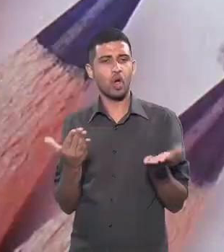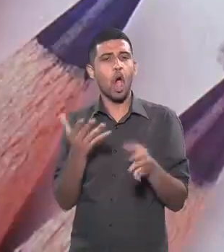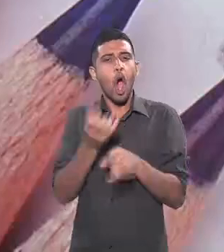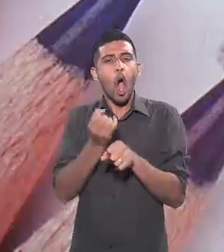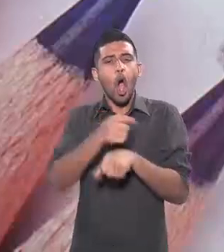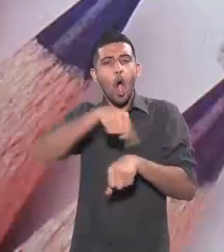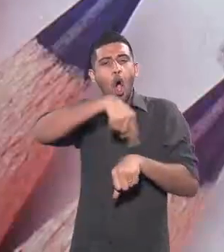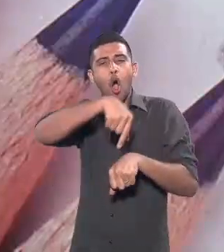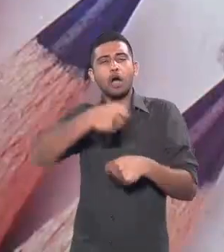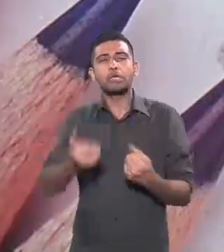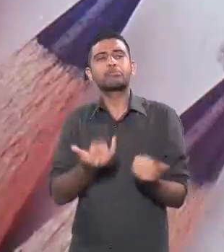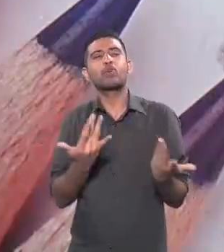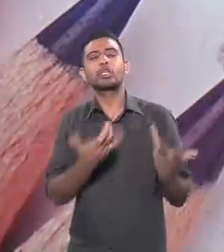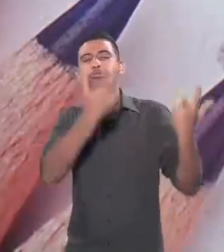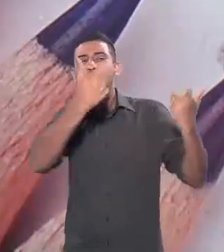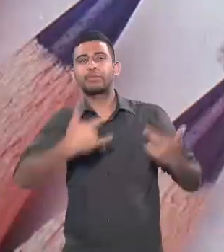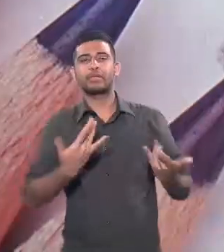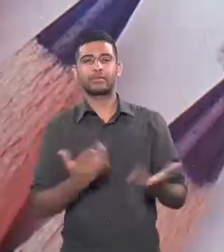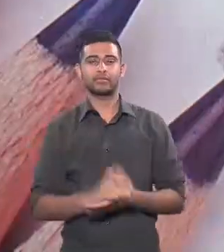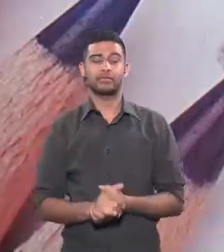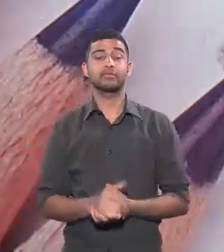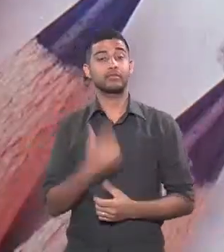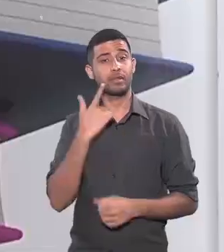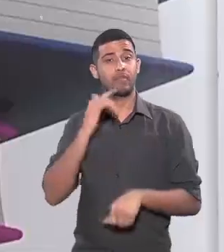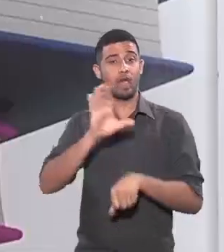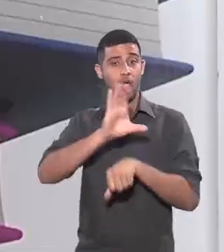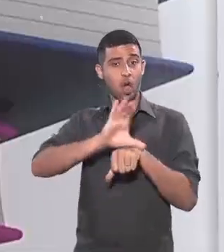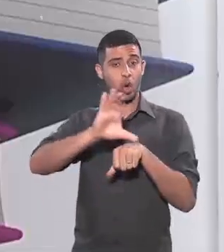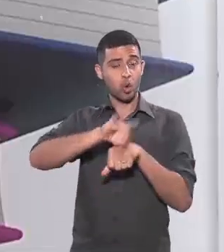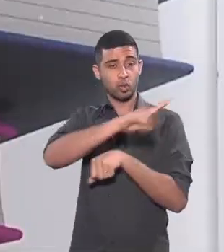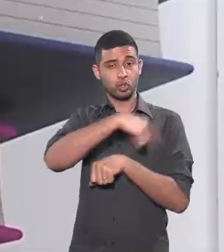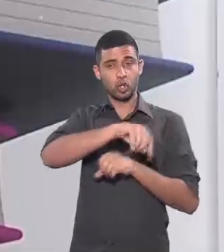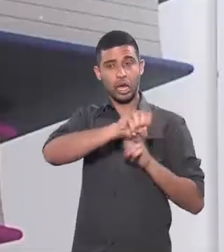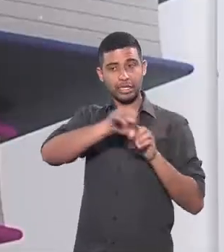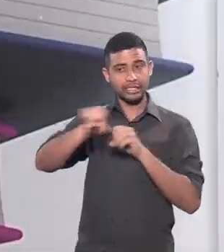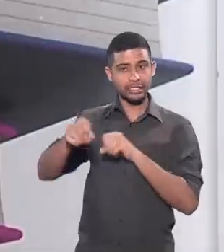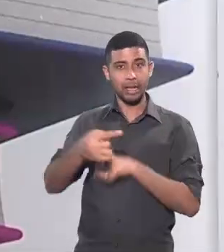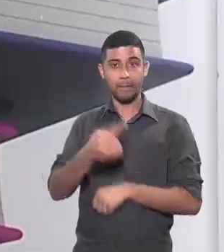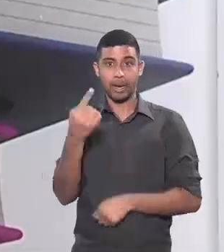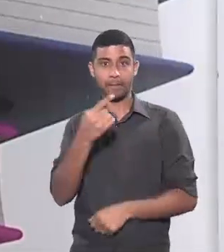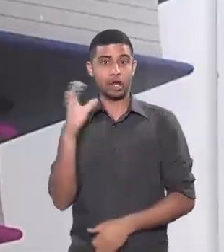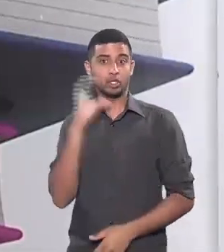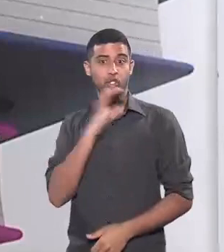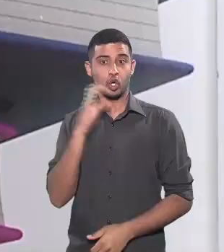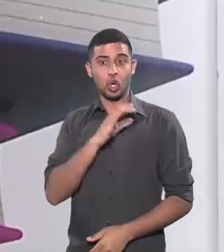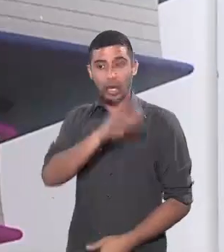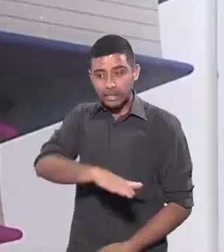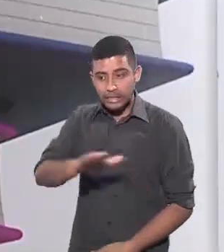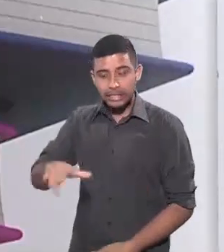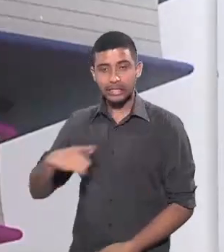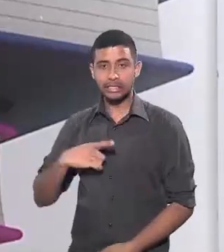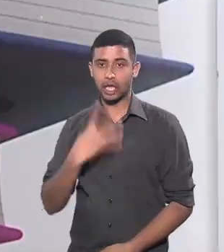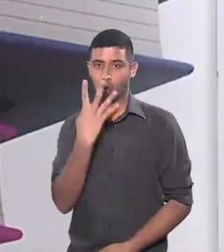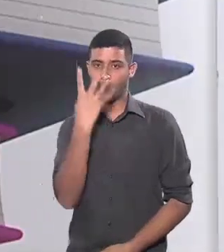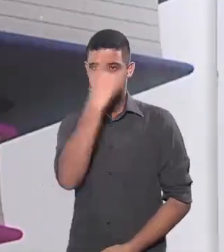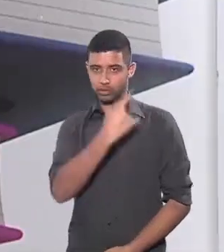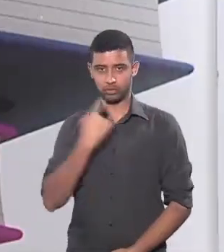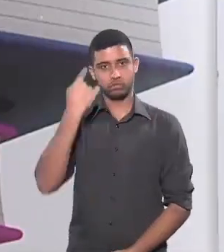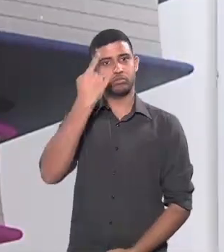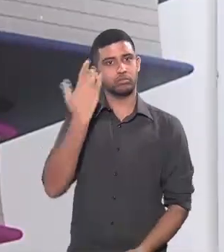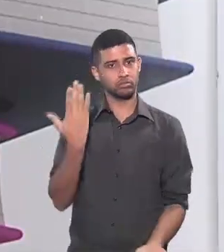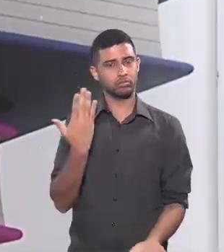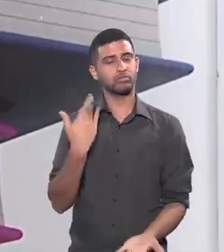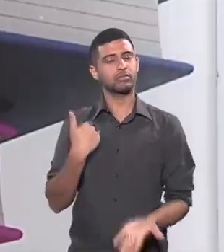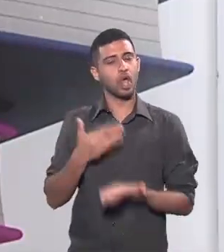curso? Carga horária? Que você desse uma geral aí para a gente saber. No caso do curso que a gente ministra lá, é o primeiro socorro pediátrico. Então a gente tem uma carga horária mínima de 4 horas,